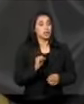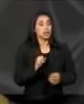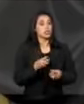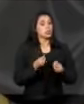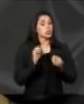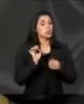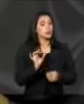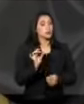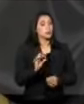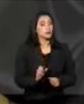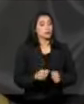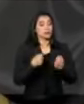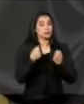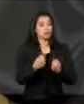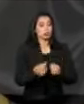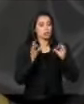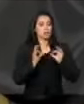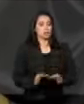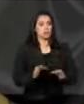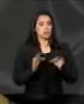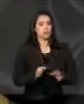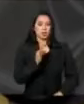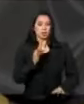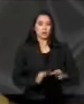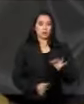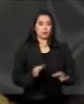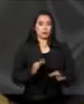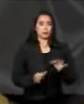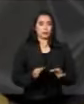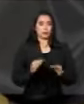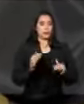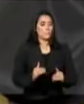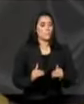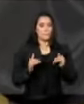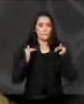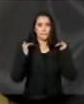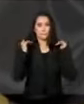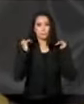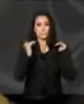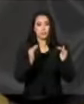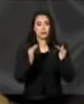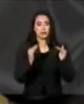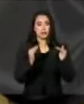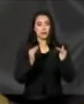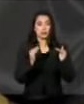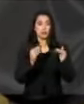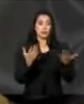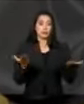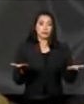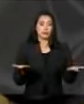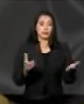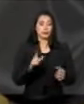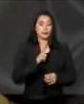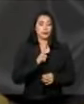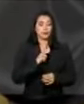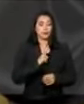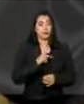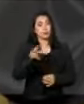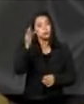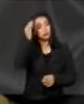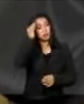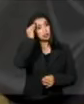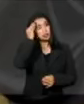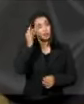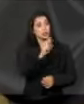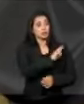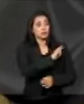a certeza jurídica alcança o seu grau máximo. E, com isto, se vincula à competência desta Corte. Somente